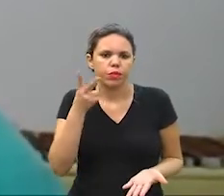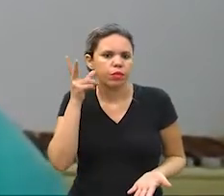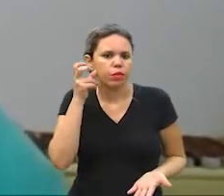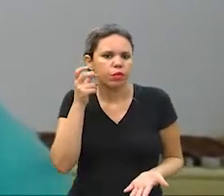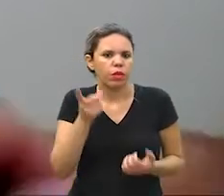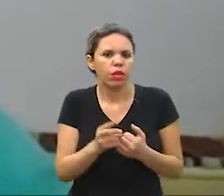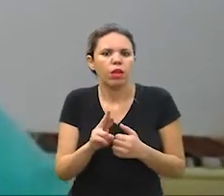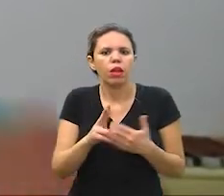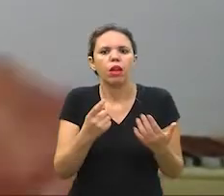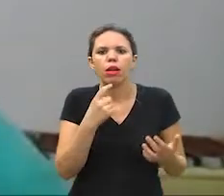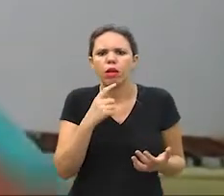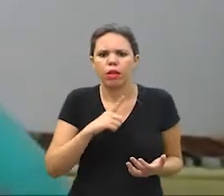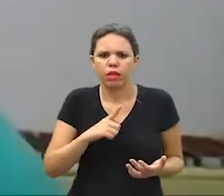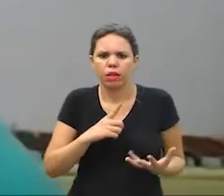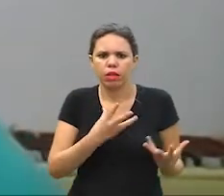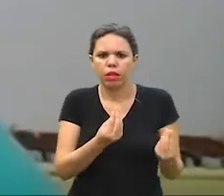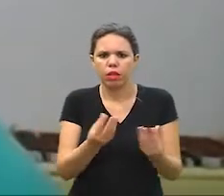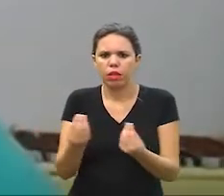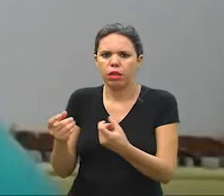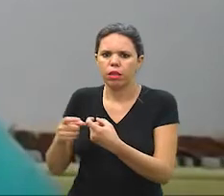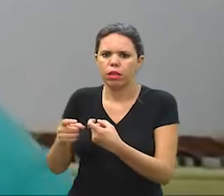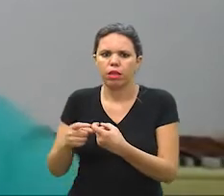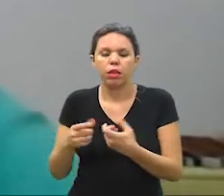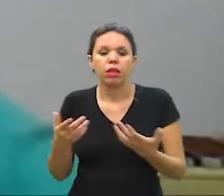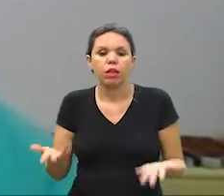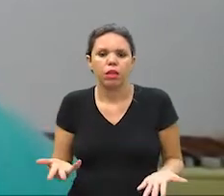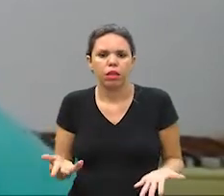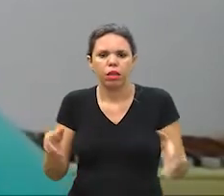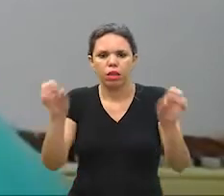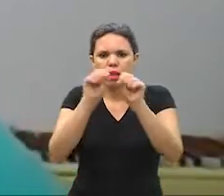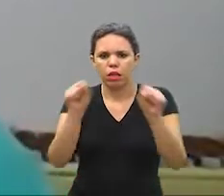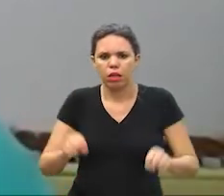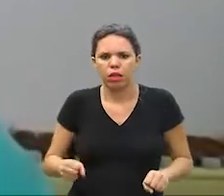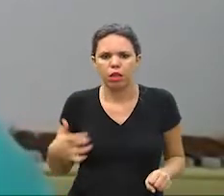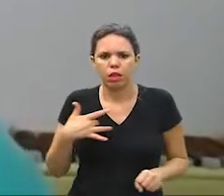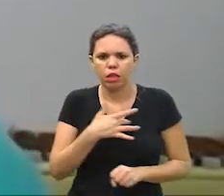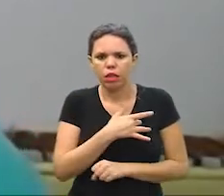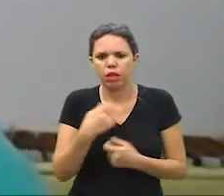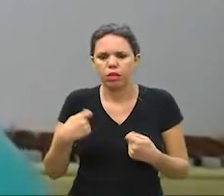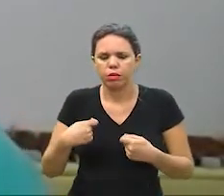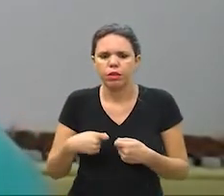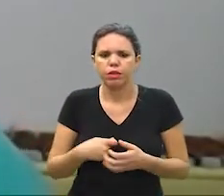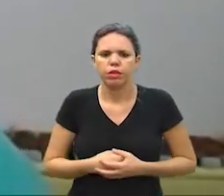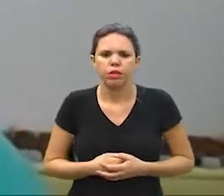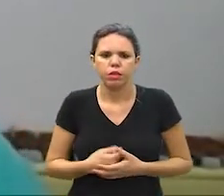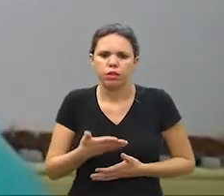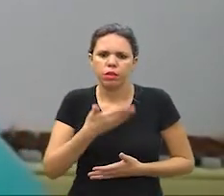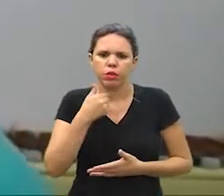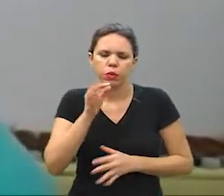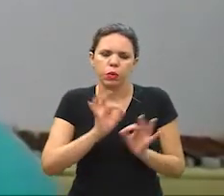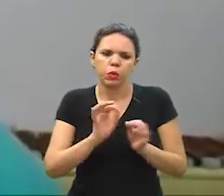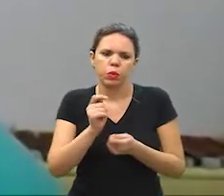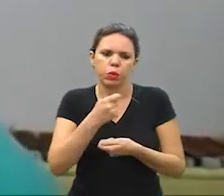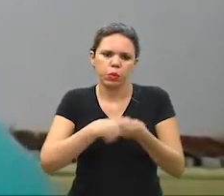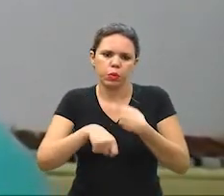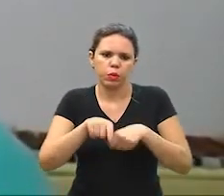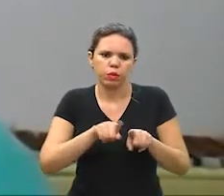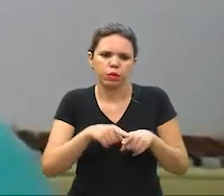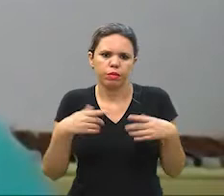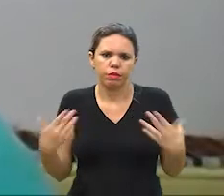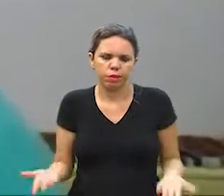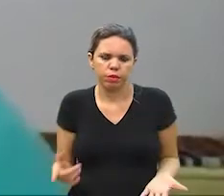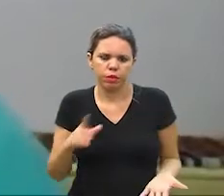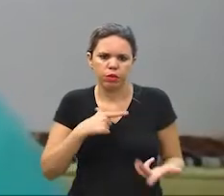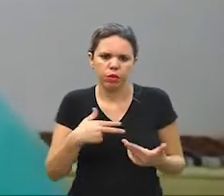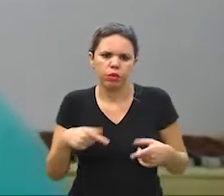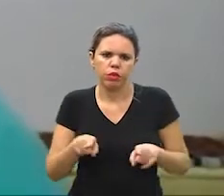doutora Carmen. Campinas tem muitos médicos. É o sistema de saúde que precisa ser melhor organizado ou, enfim,